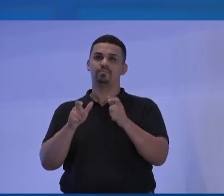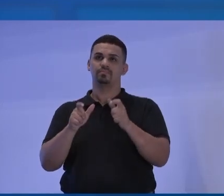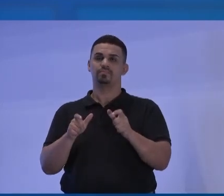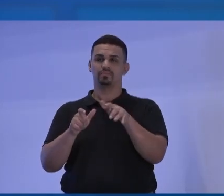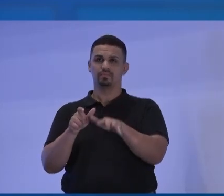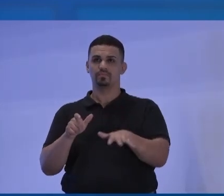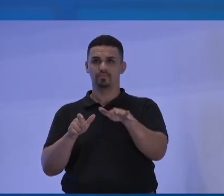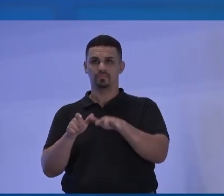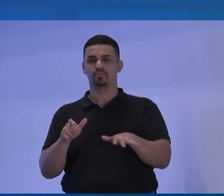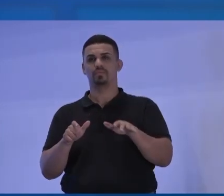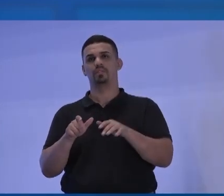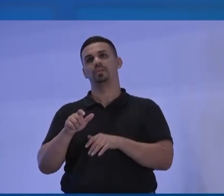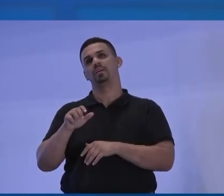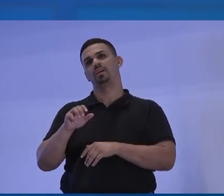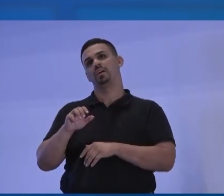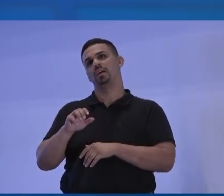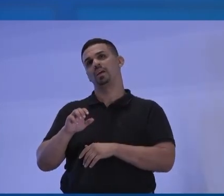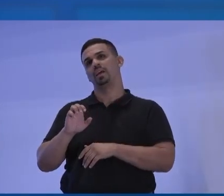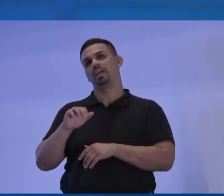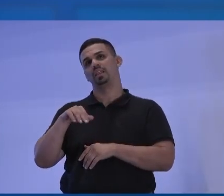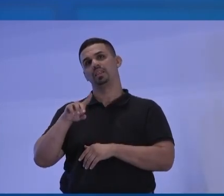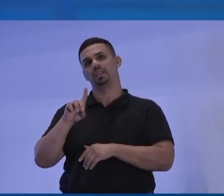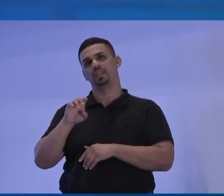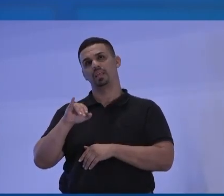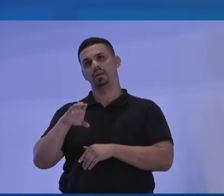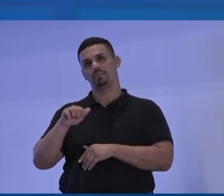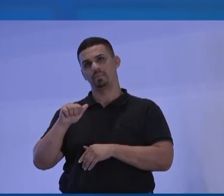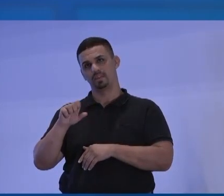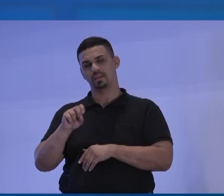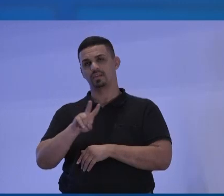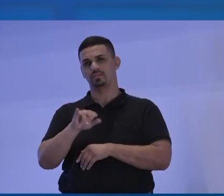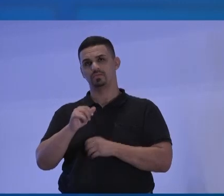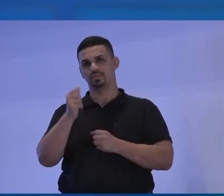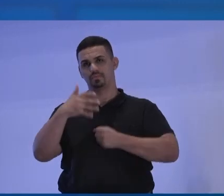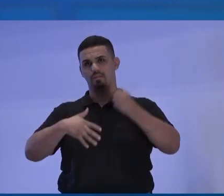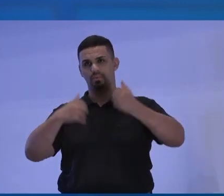endêmicas, que também a gente vai abordar durante a palestra.